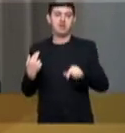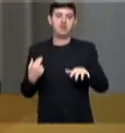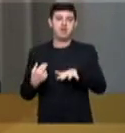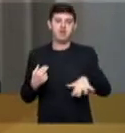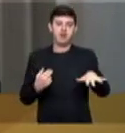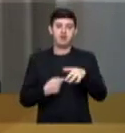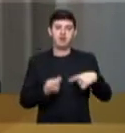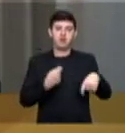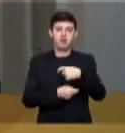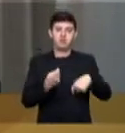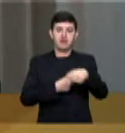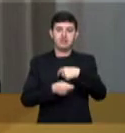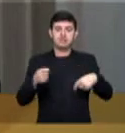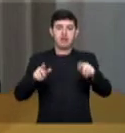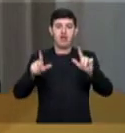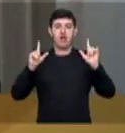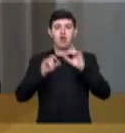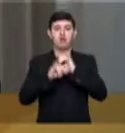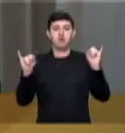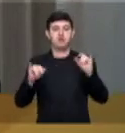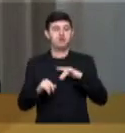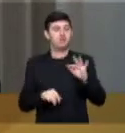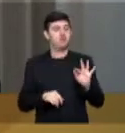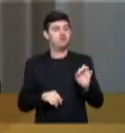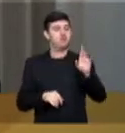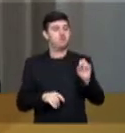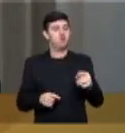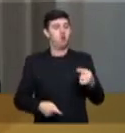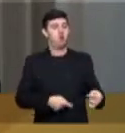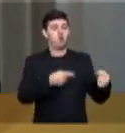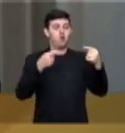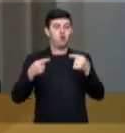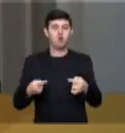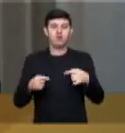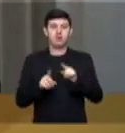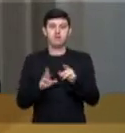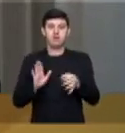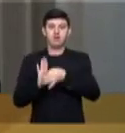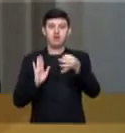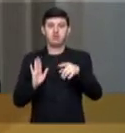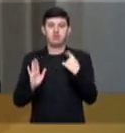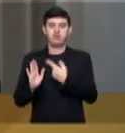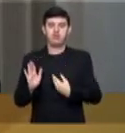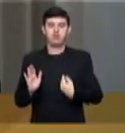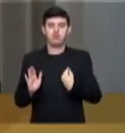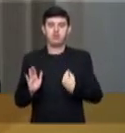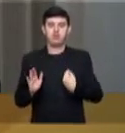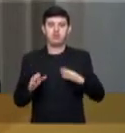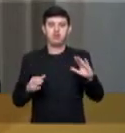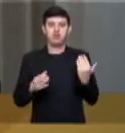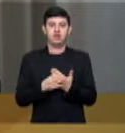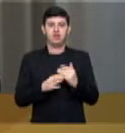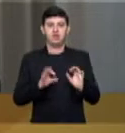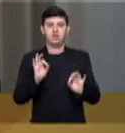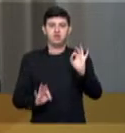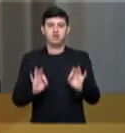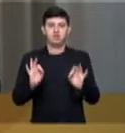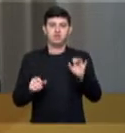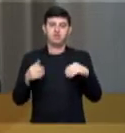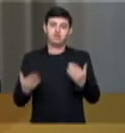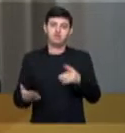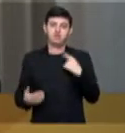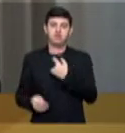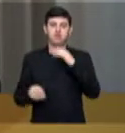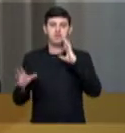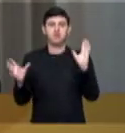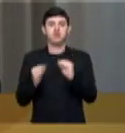comercial, contribuindo em diferentes foros com fatos, dados e argumentos, tal qual fizemos aqui nessa ação. Devidamente legitimada